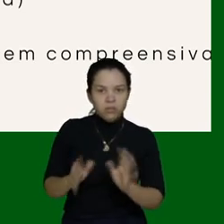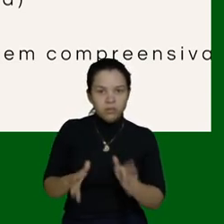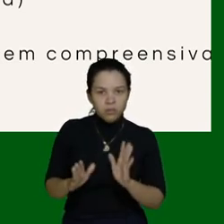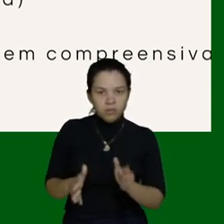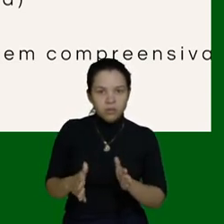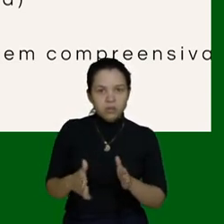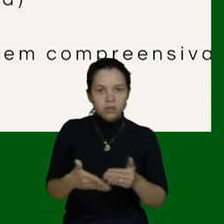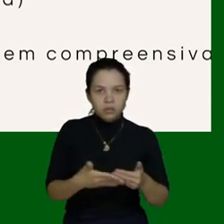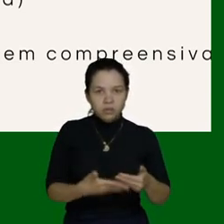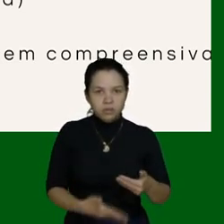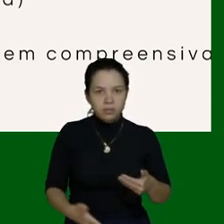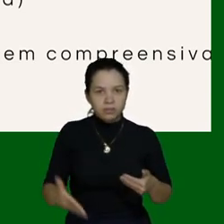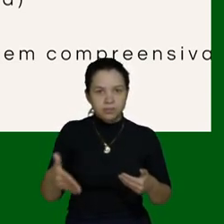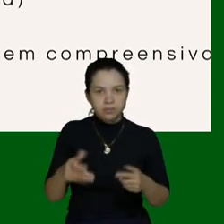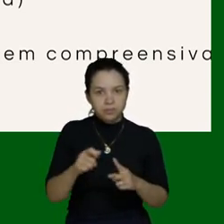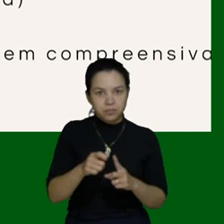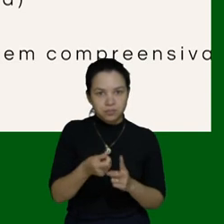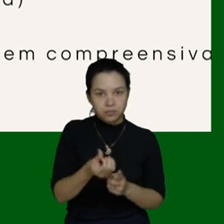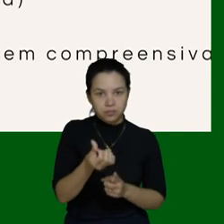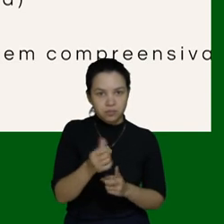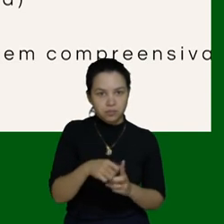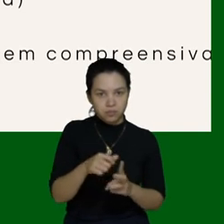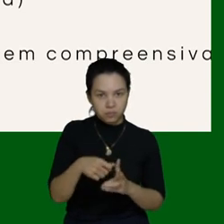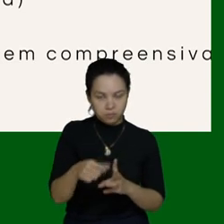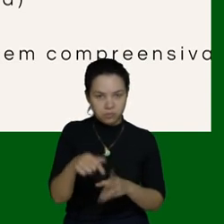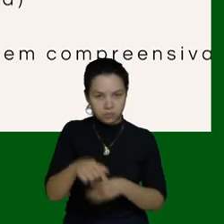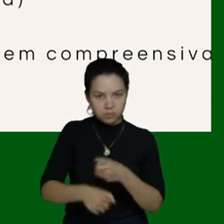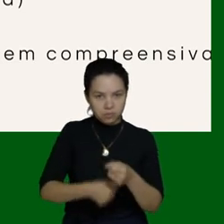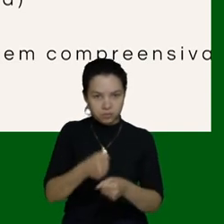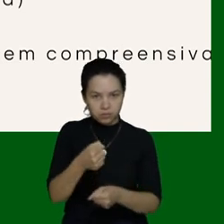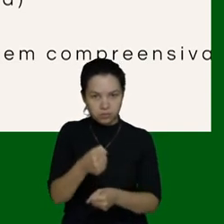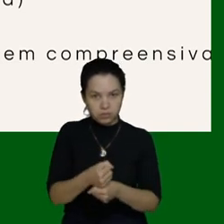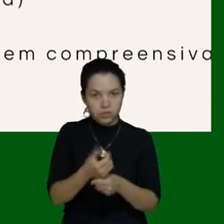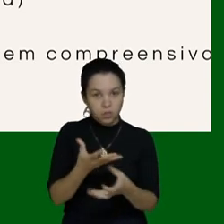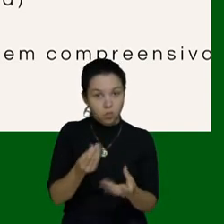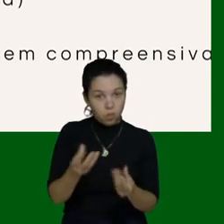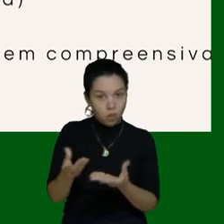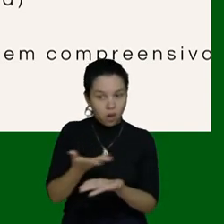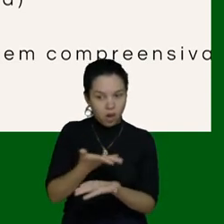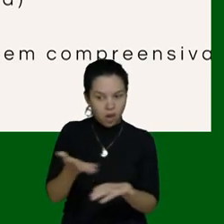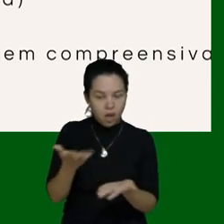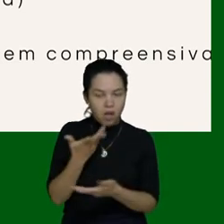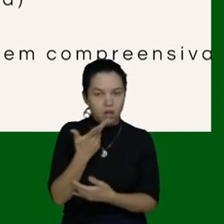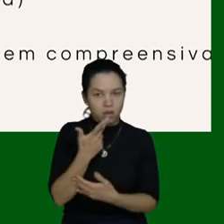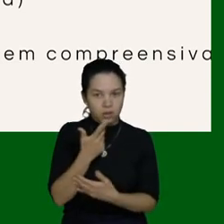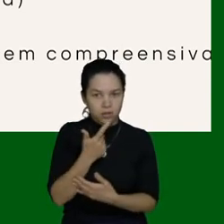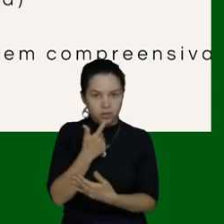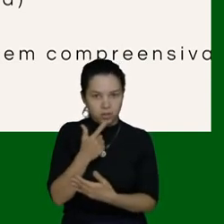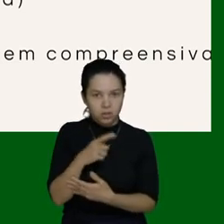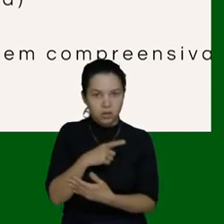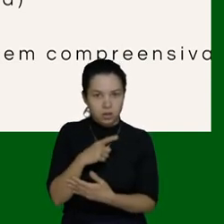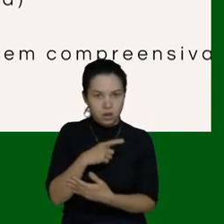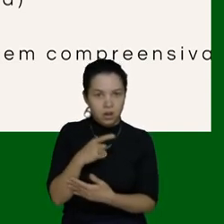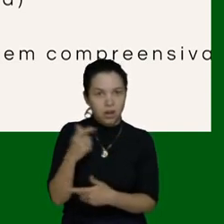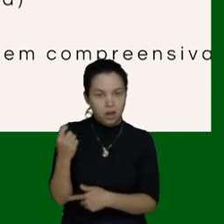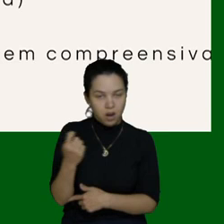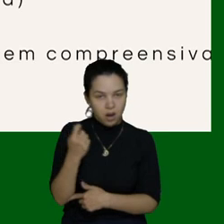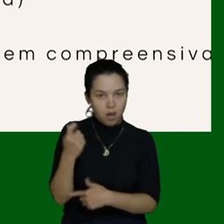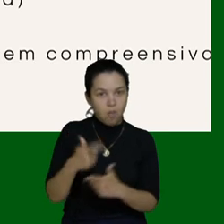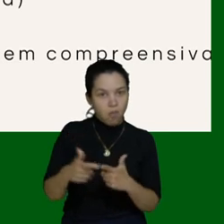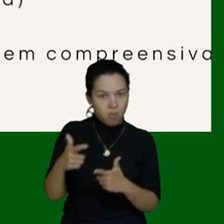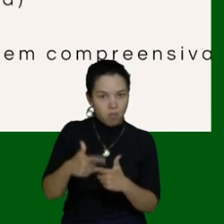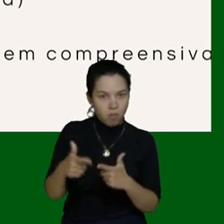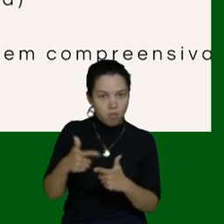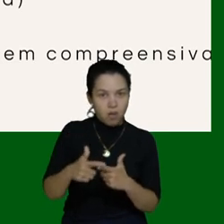primeiro semestre desse ano que muitas dessas crianças já chegam com agravos secundários em relação à